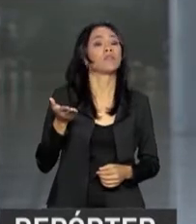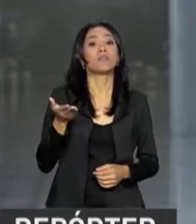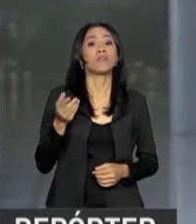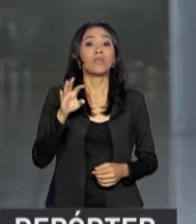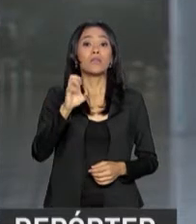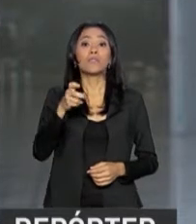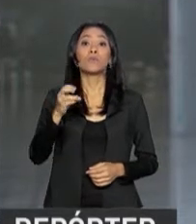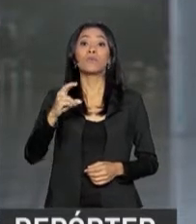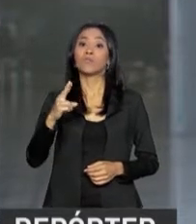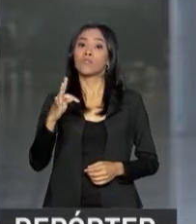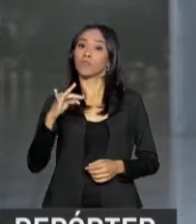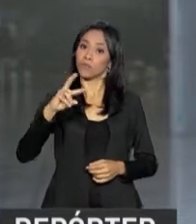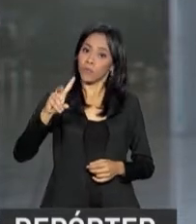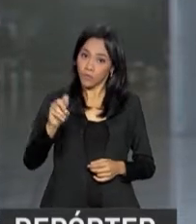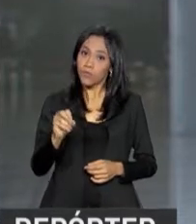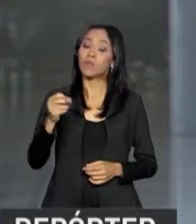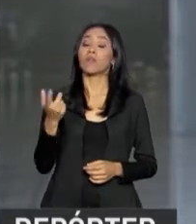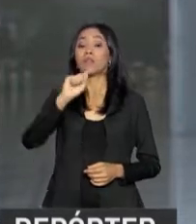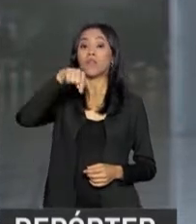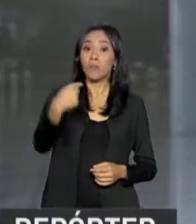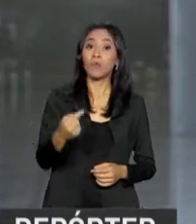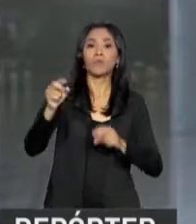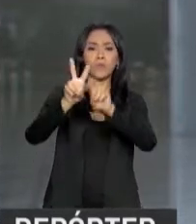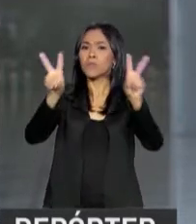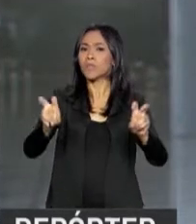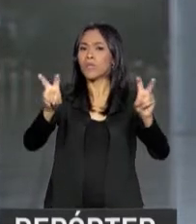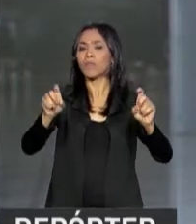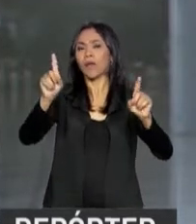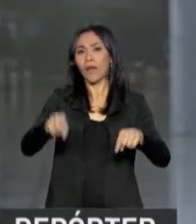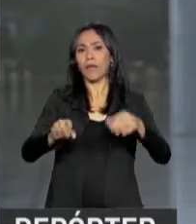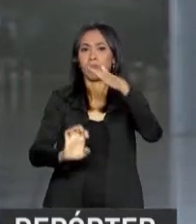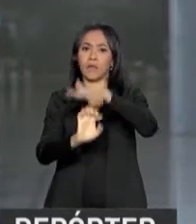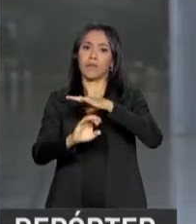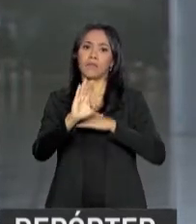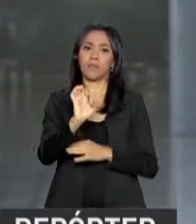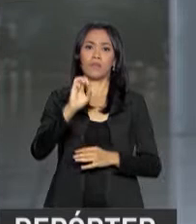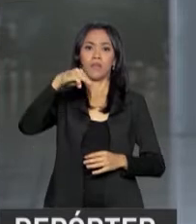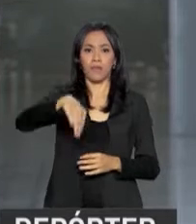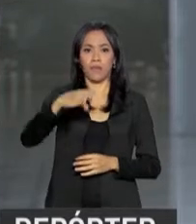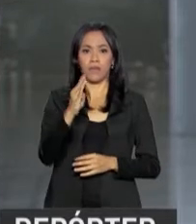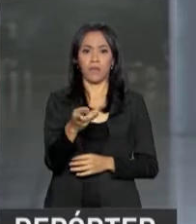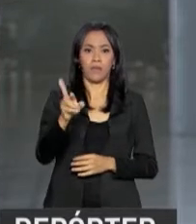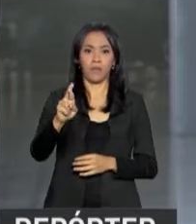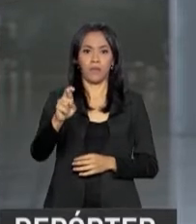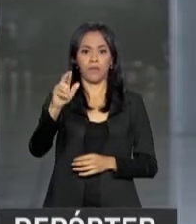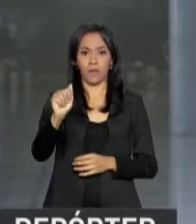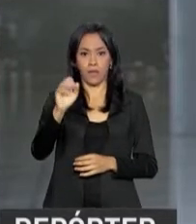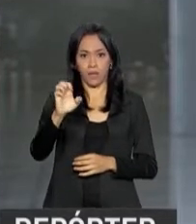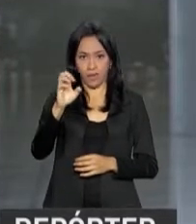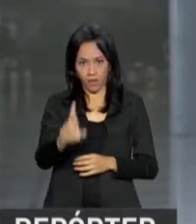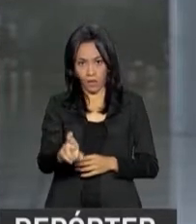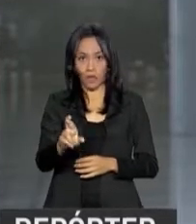em seguida às três e meia da tarde o assunto será embraer o presidente recebe o ministro interino da defesa o general